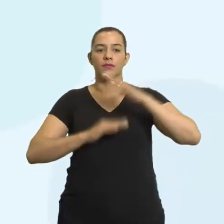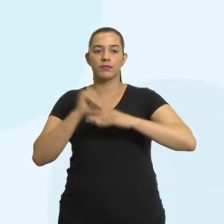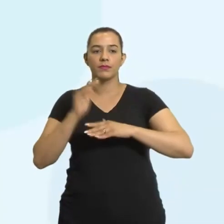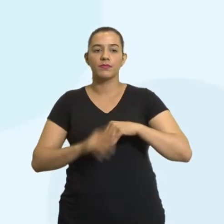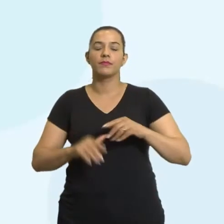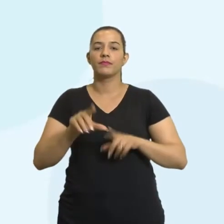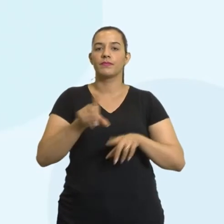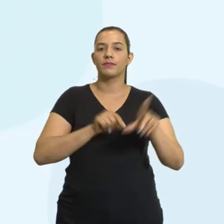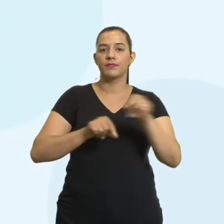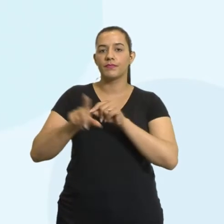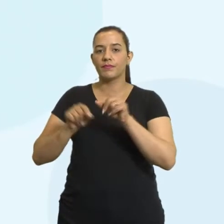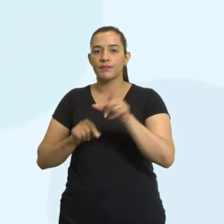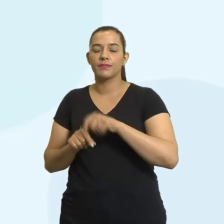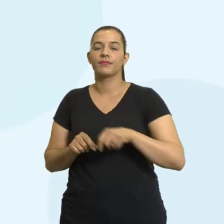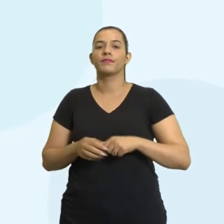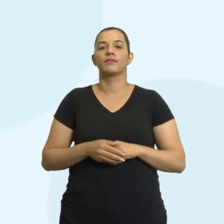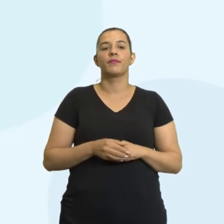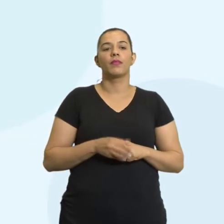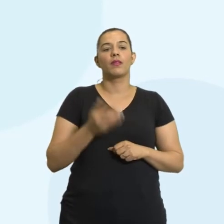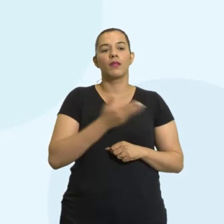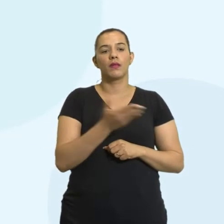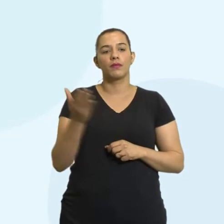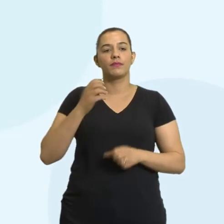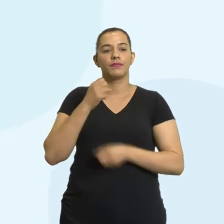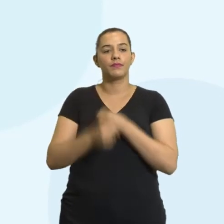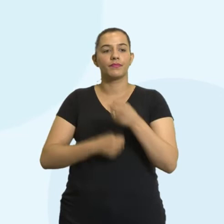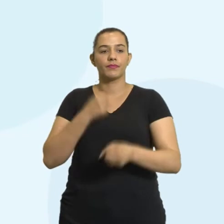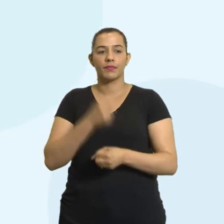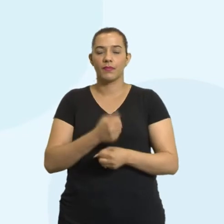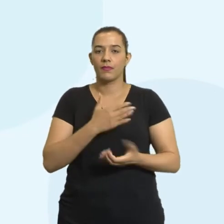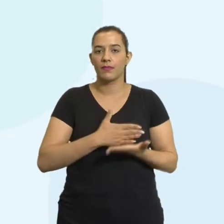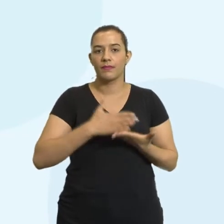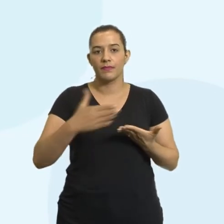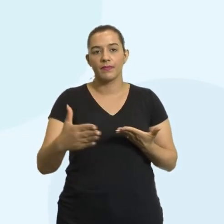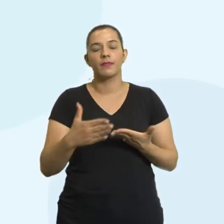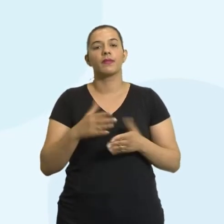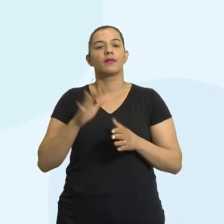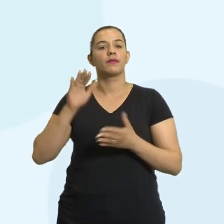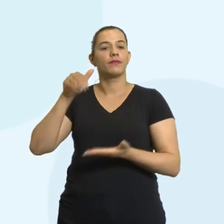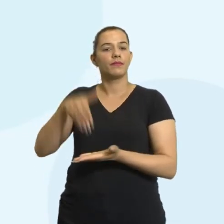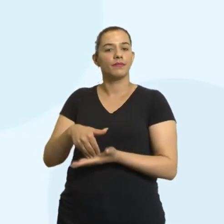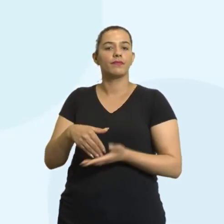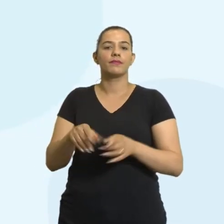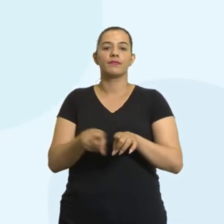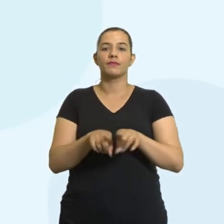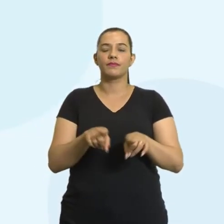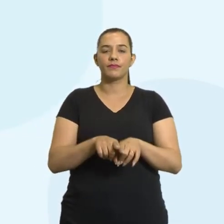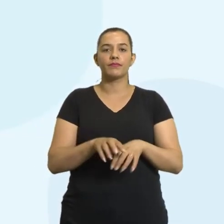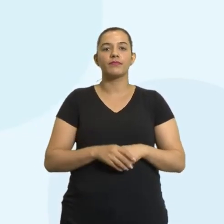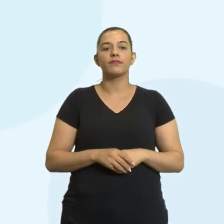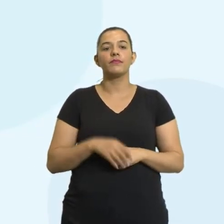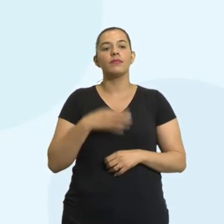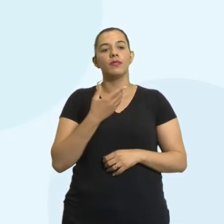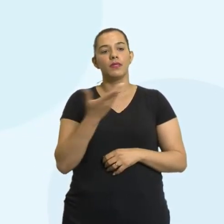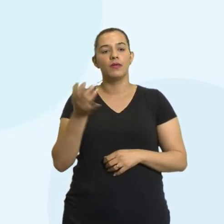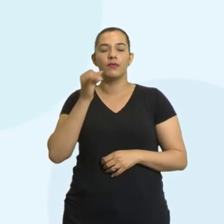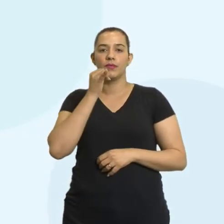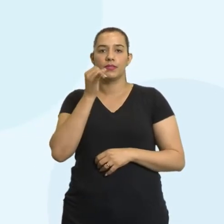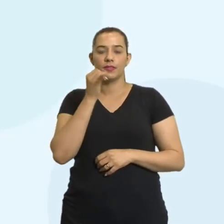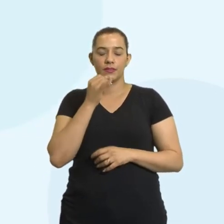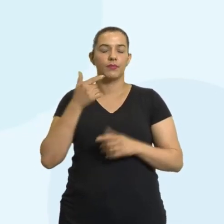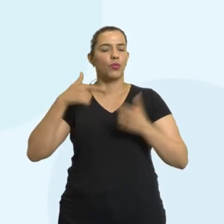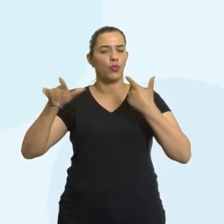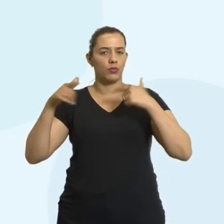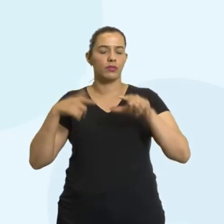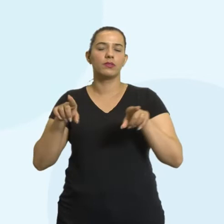algumas habilidades aí dos anos iniciais e anos finais. São exemplos. Claro que muitas outras são